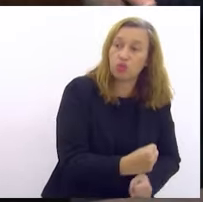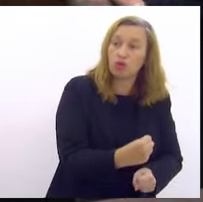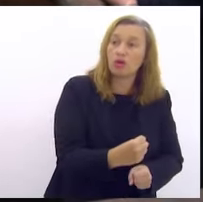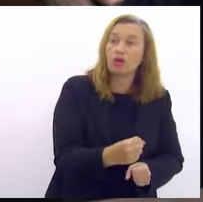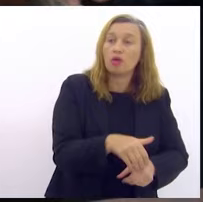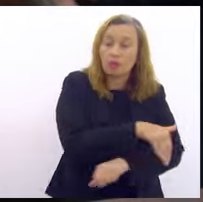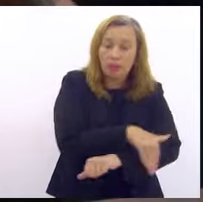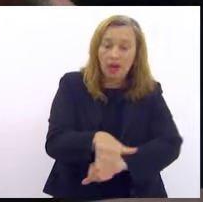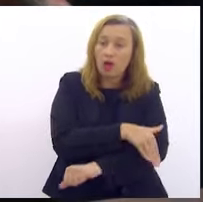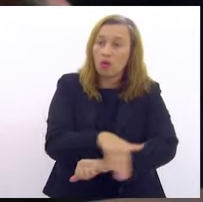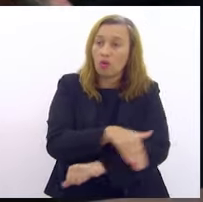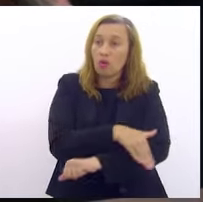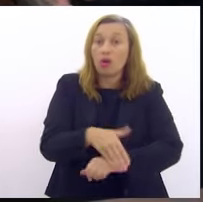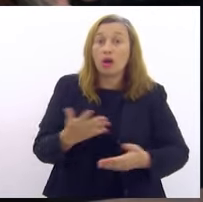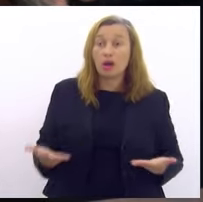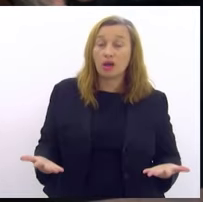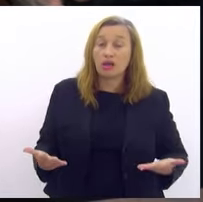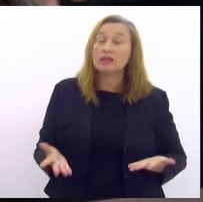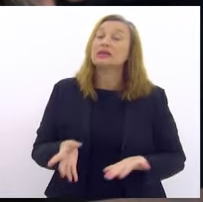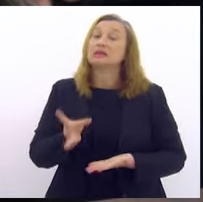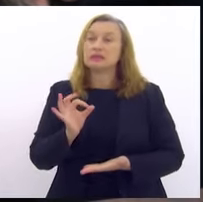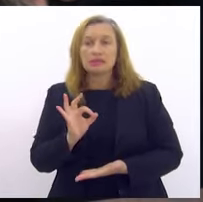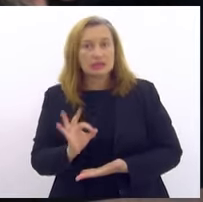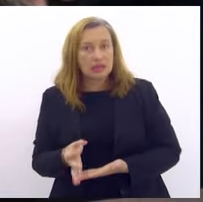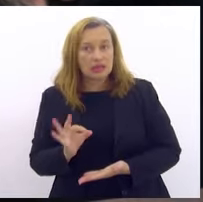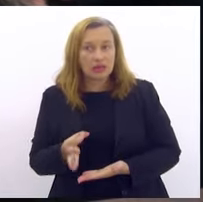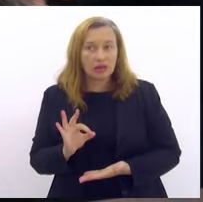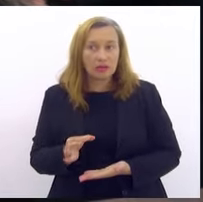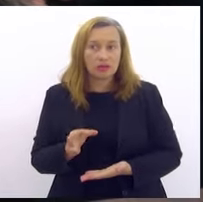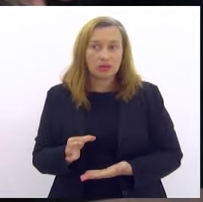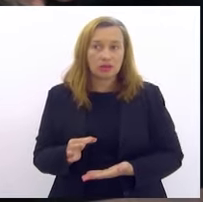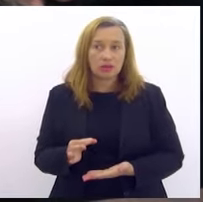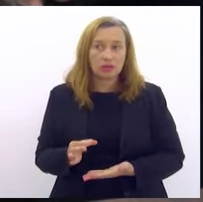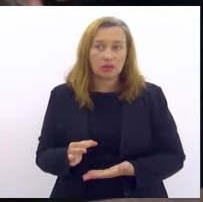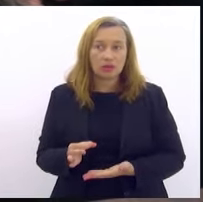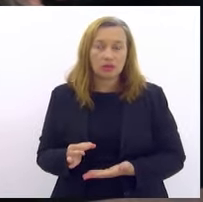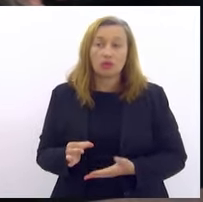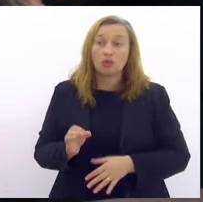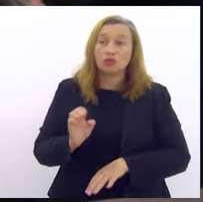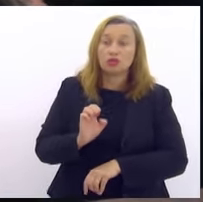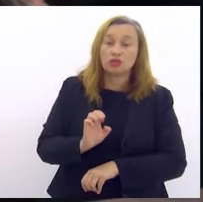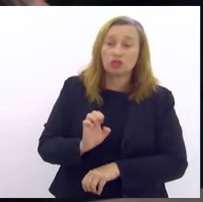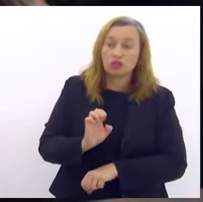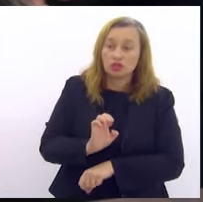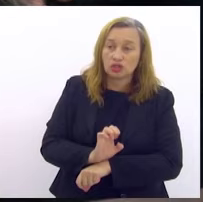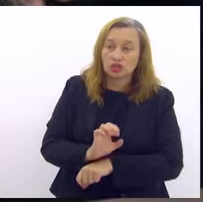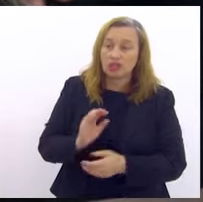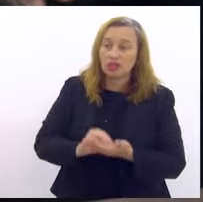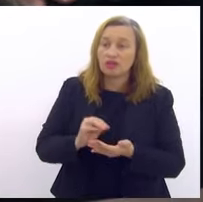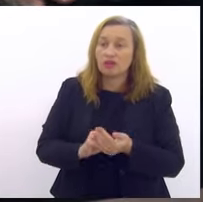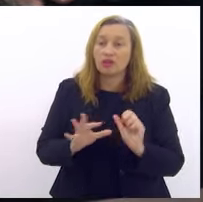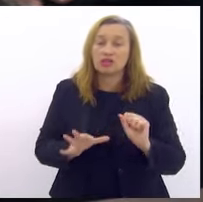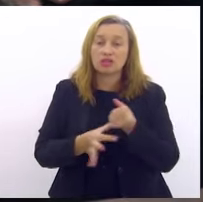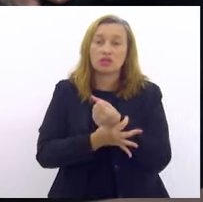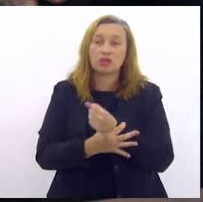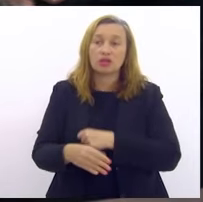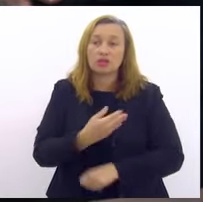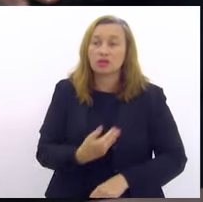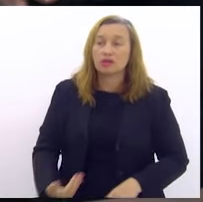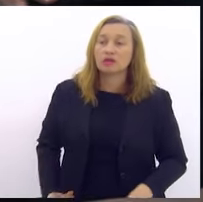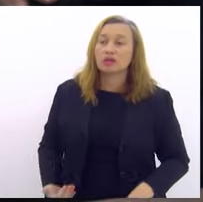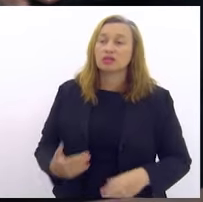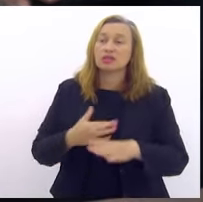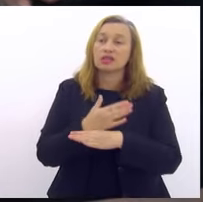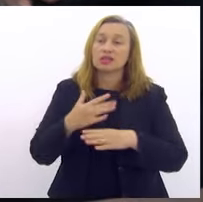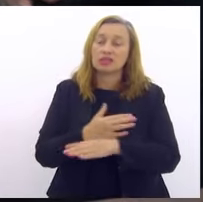está instaurada definitivamente o estado de barbárie e de insegurança pública na cidade